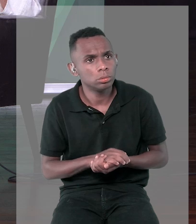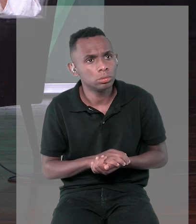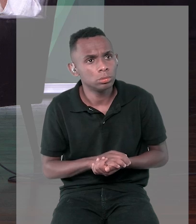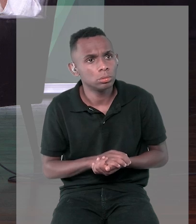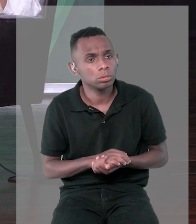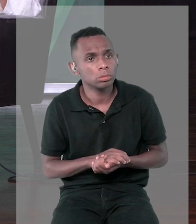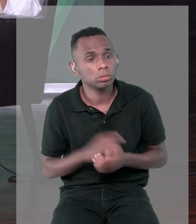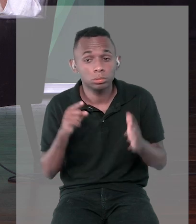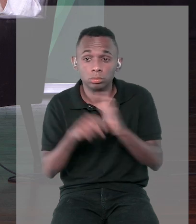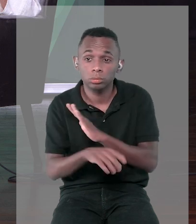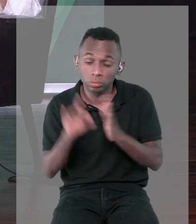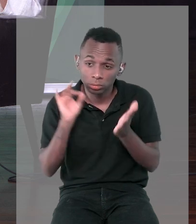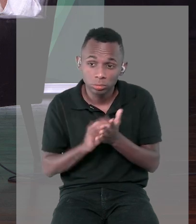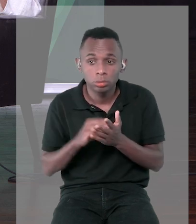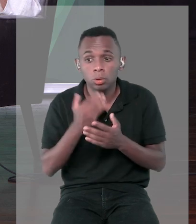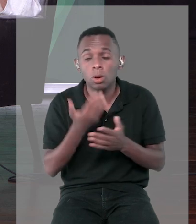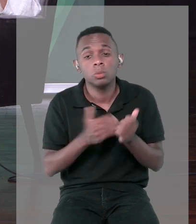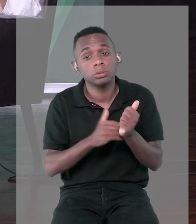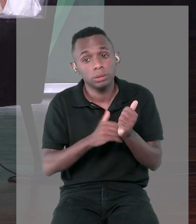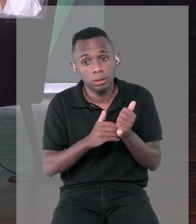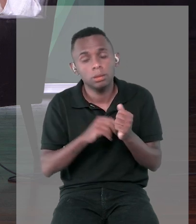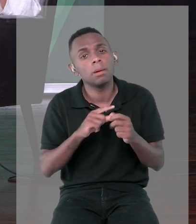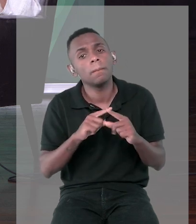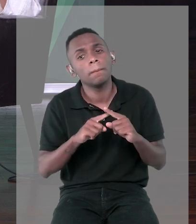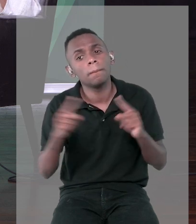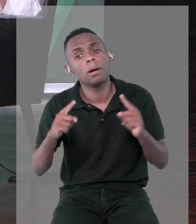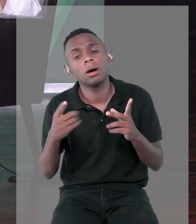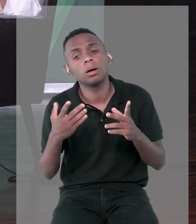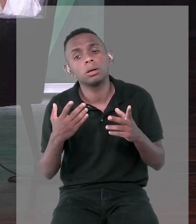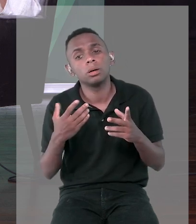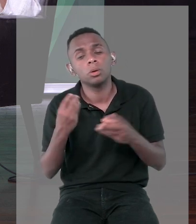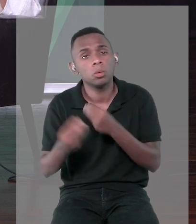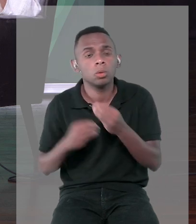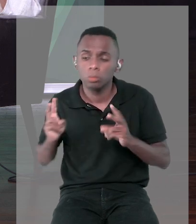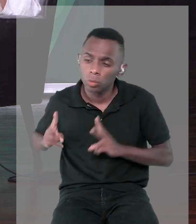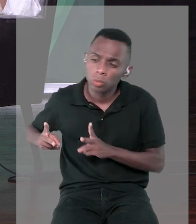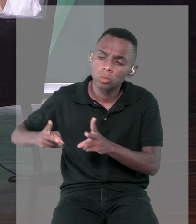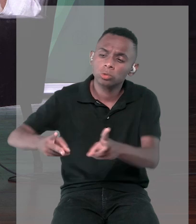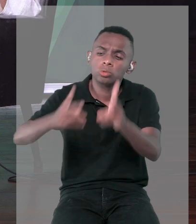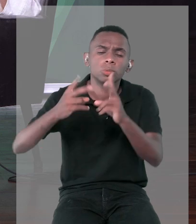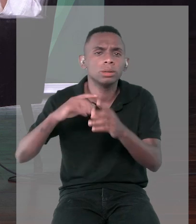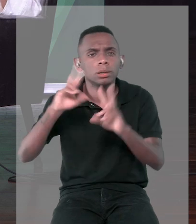A minha pergunta de verdade era qual o segredo. Mas o que se atribui a essa perenidade da Clarice?